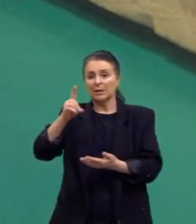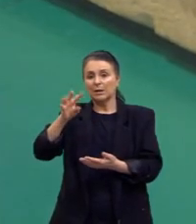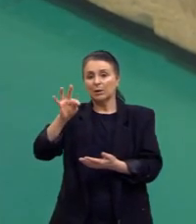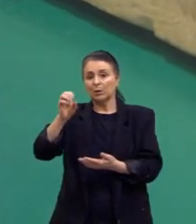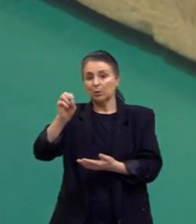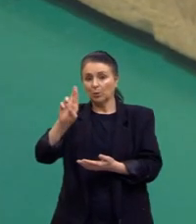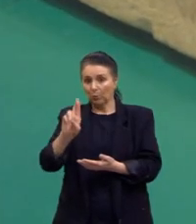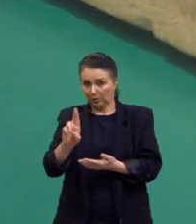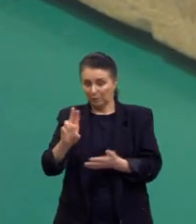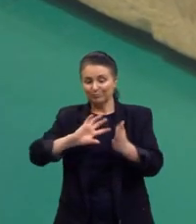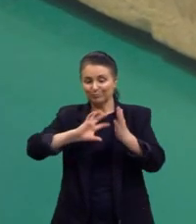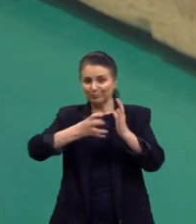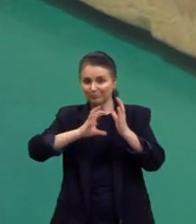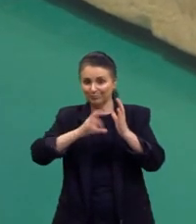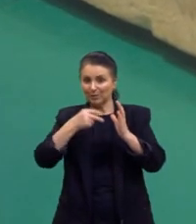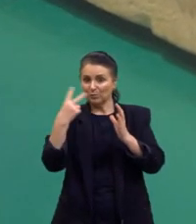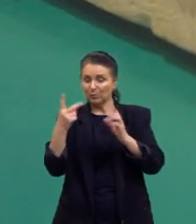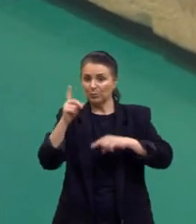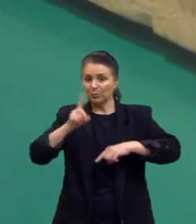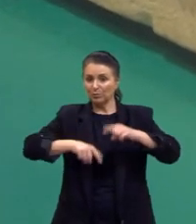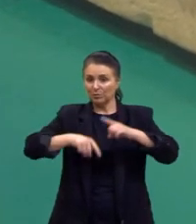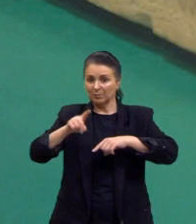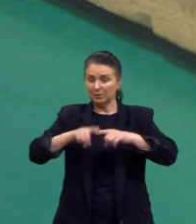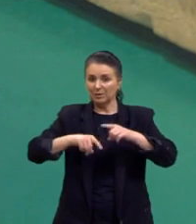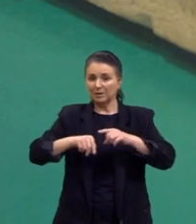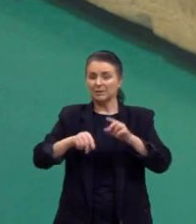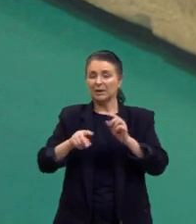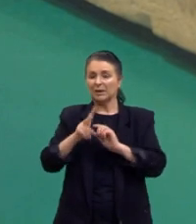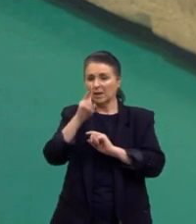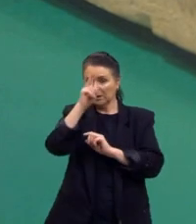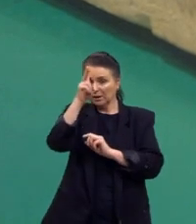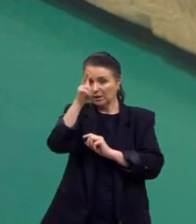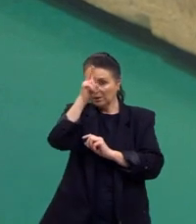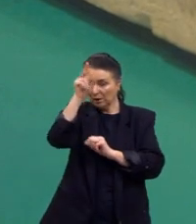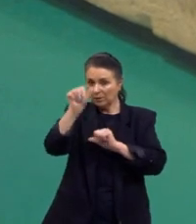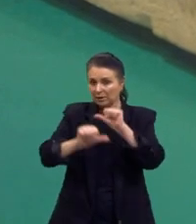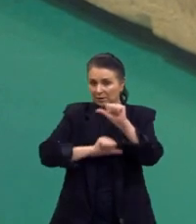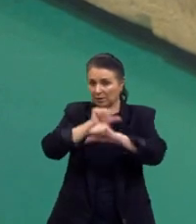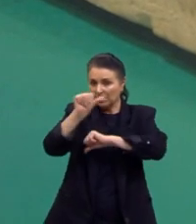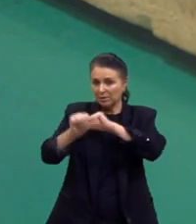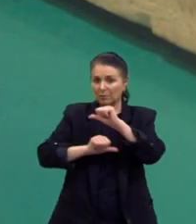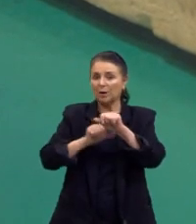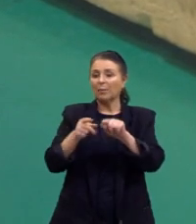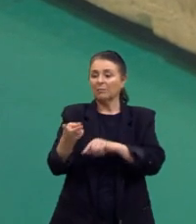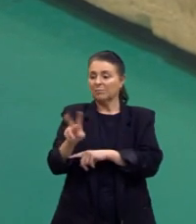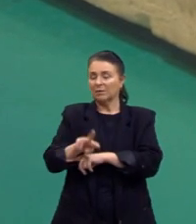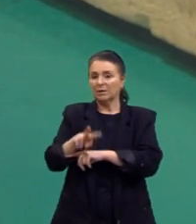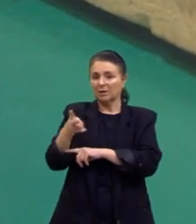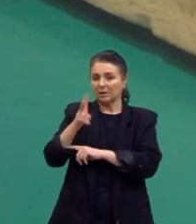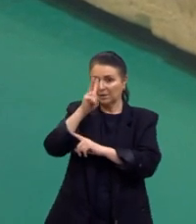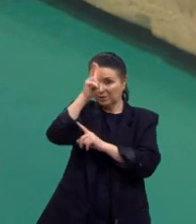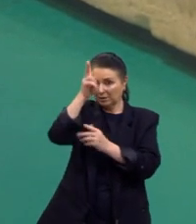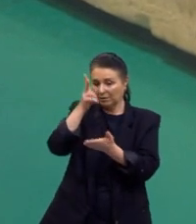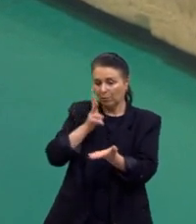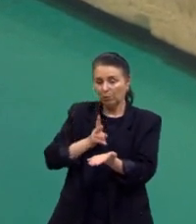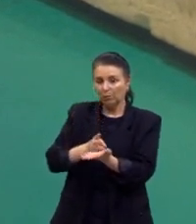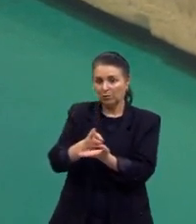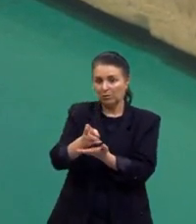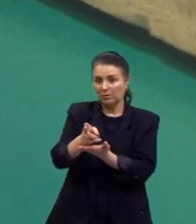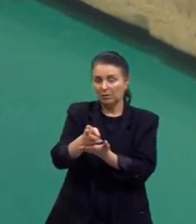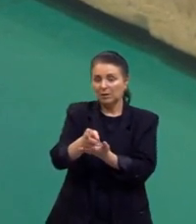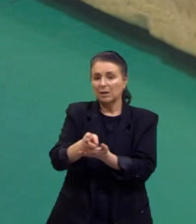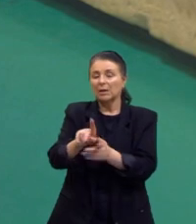são dois materiais, um para conter a tensão e o outro para transformar a tensão alternada em tensão contínua,